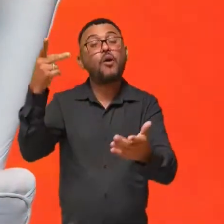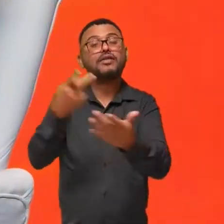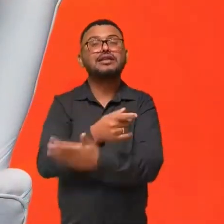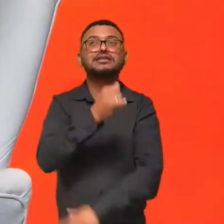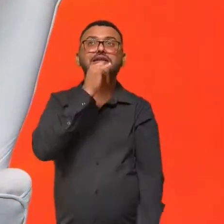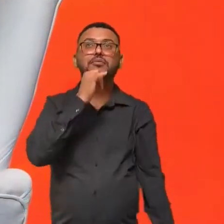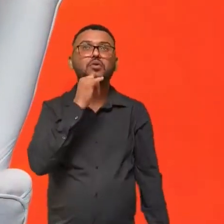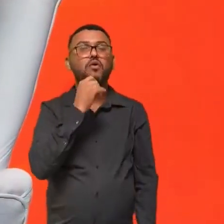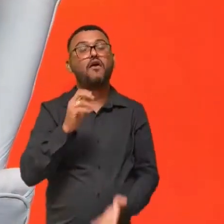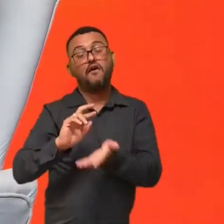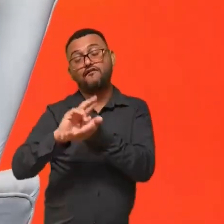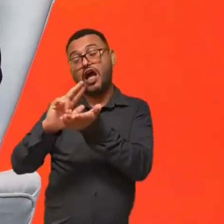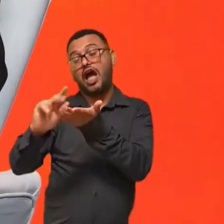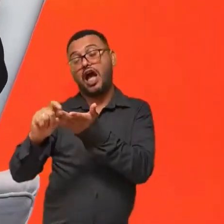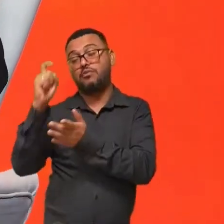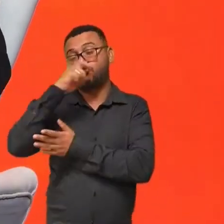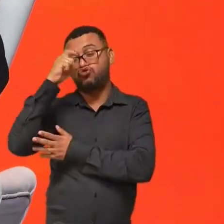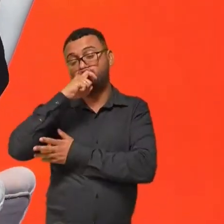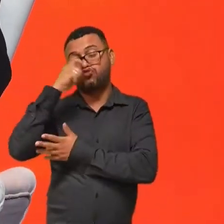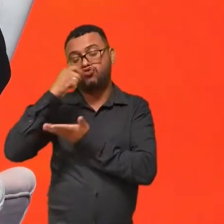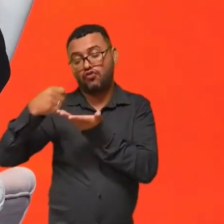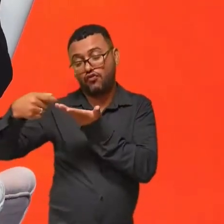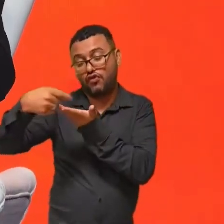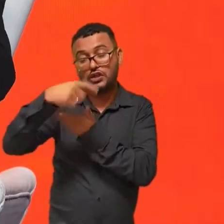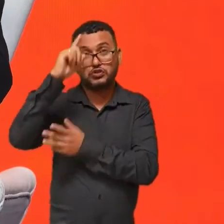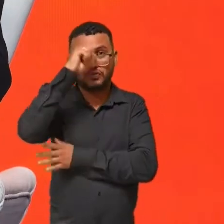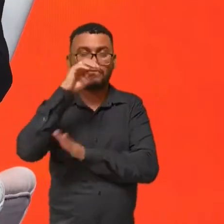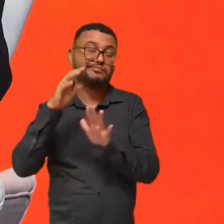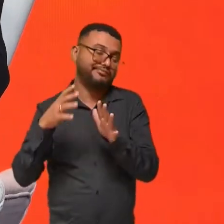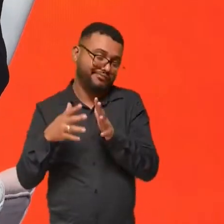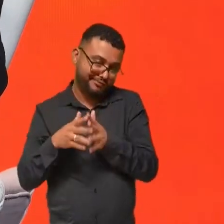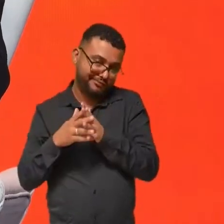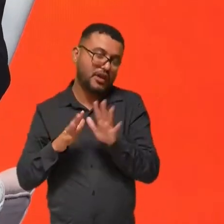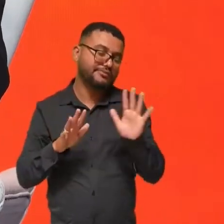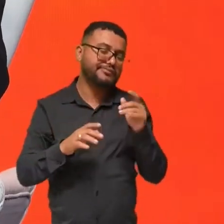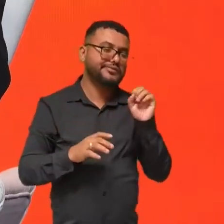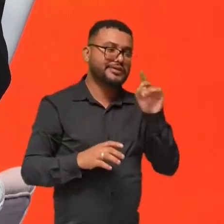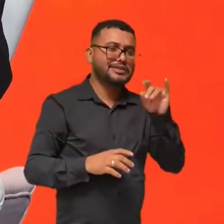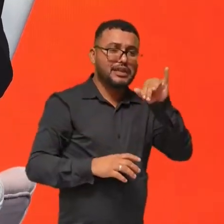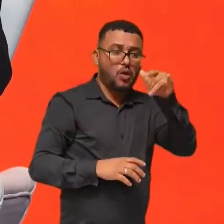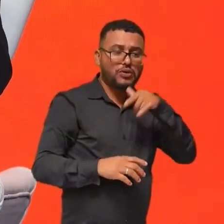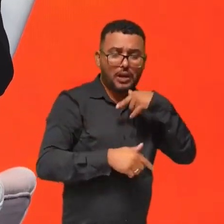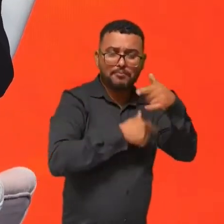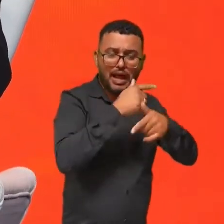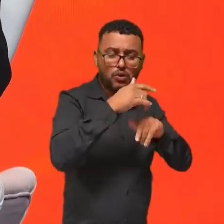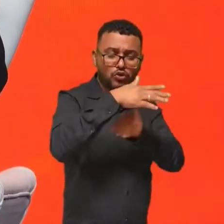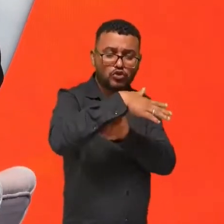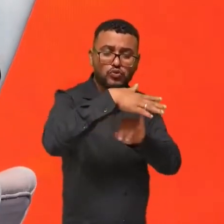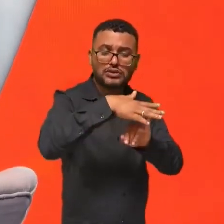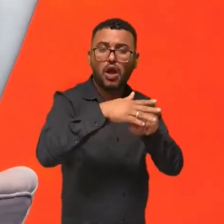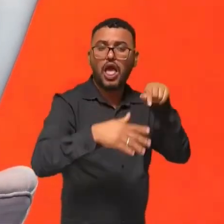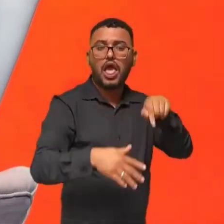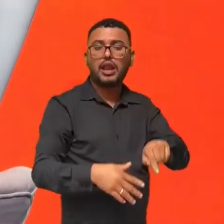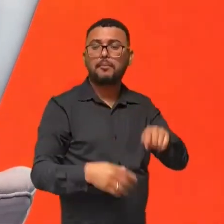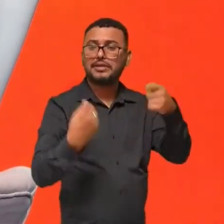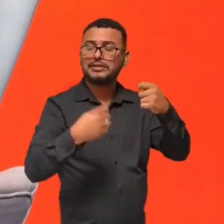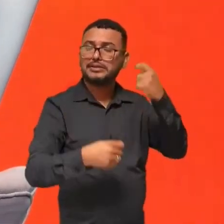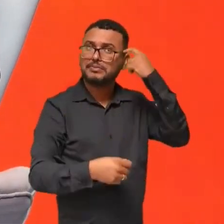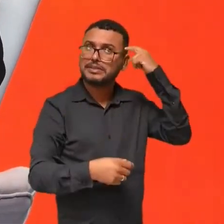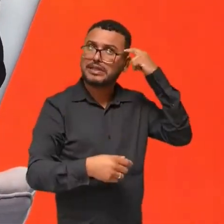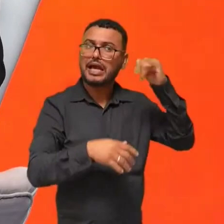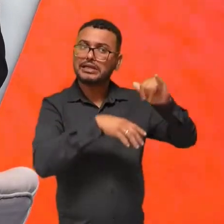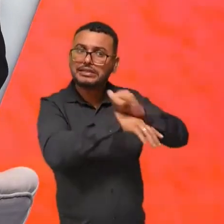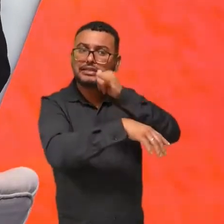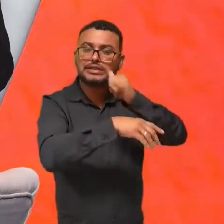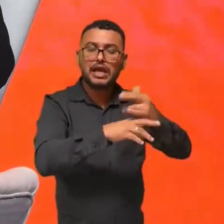está difícil, está complicado. É o seguinte, se eu estou numa instituição, essa instituição tem que se responsabilizar por dar informação para as pessoas.